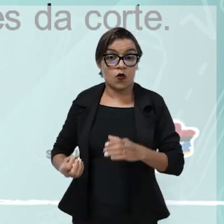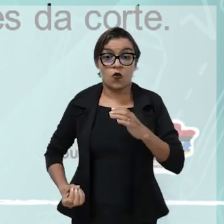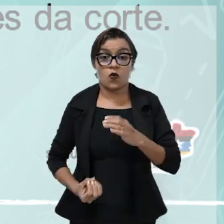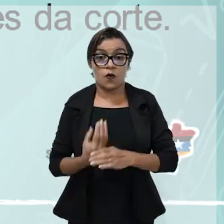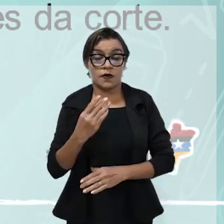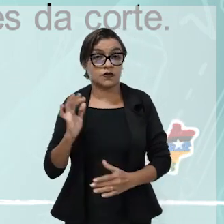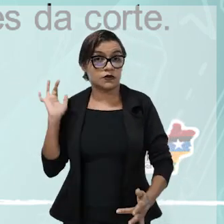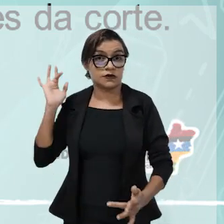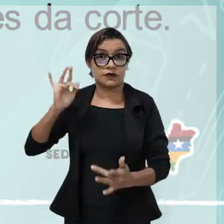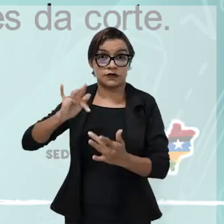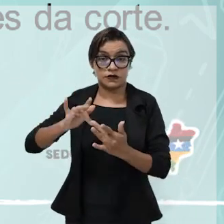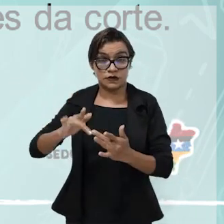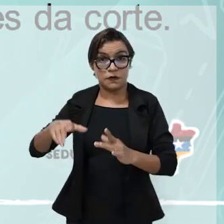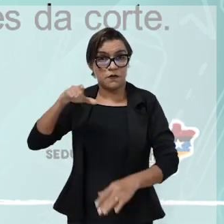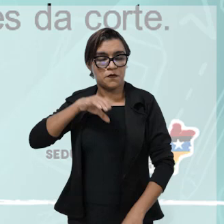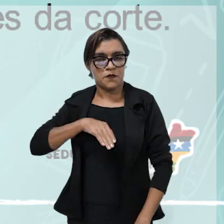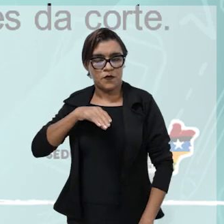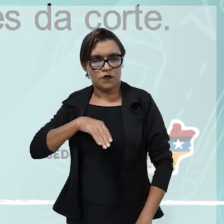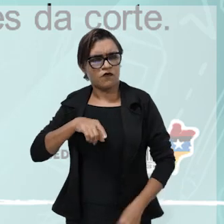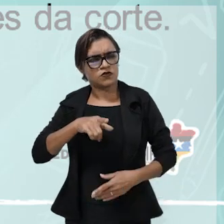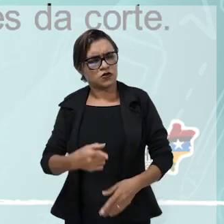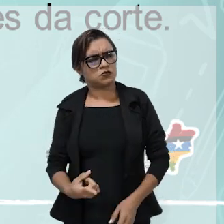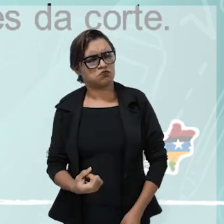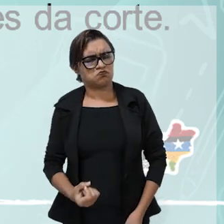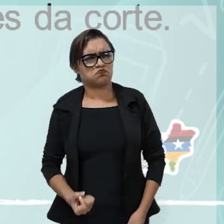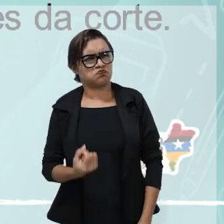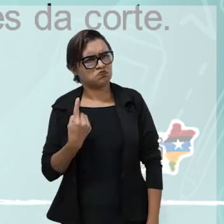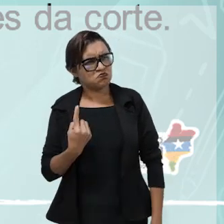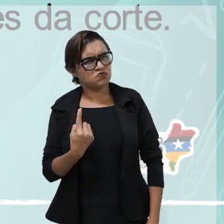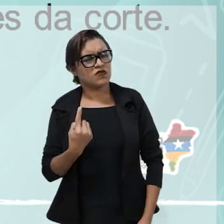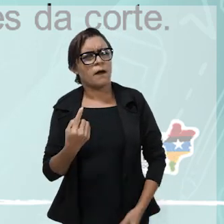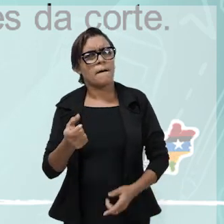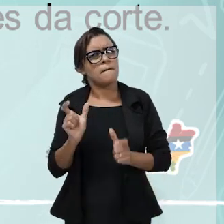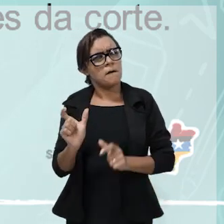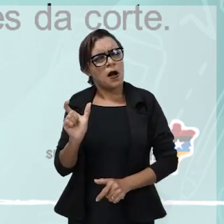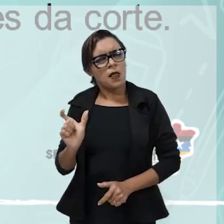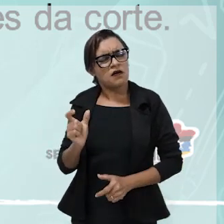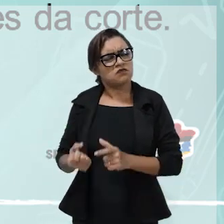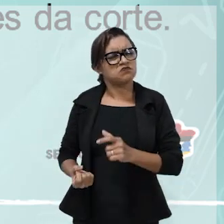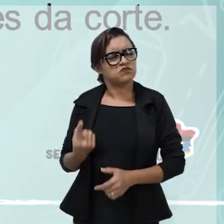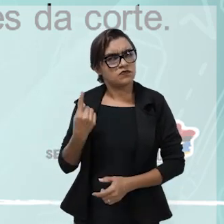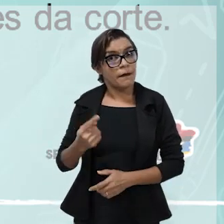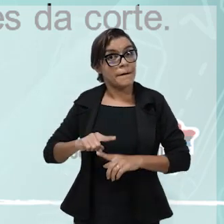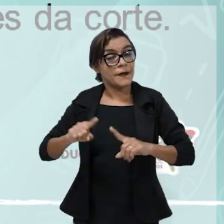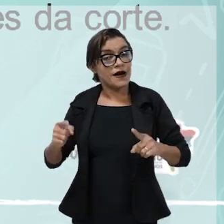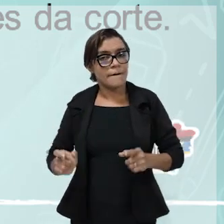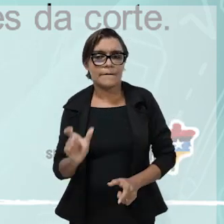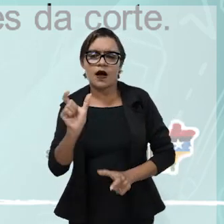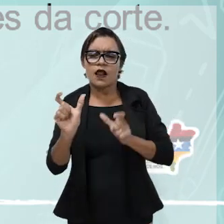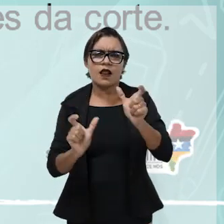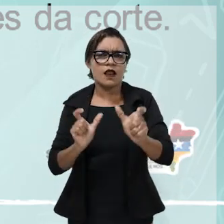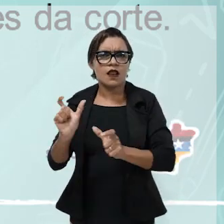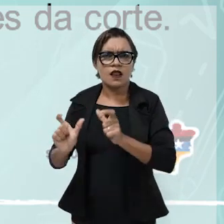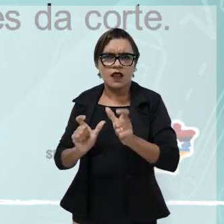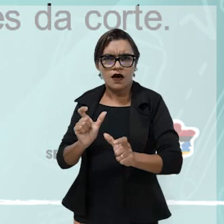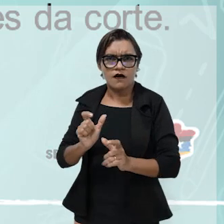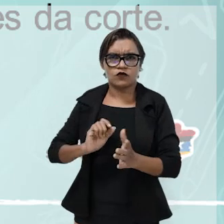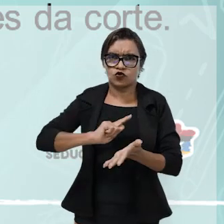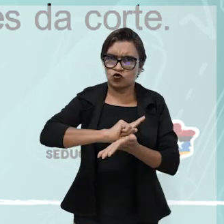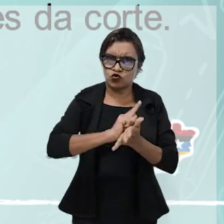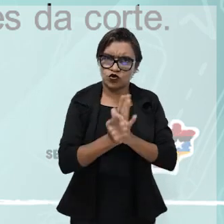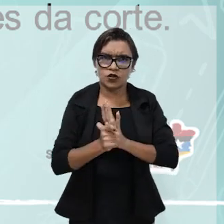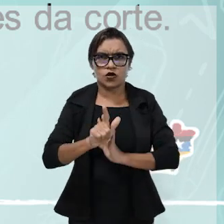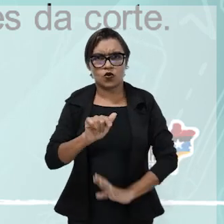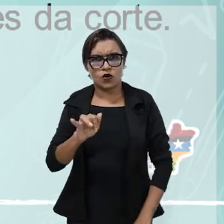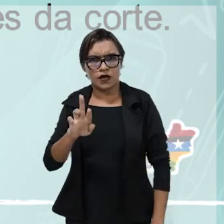ao classicismo português. Vocês podem estar estranhando essas palavras aí, né? Mas todas essas palavras fazem parte do gênero lírico, né? Que